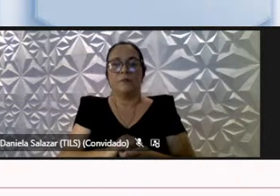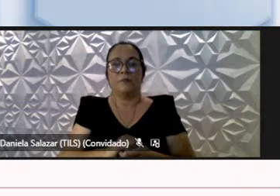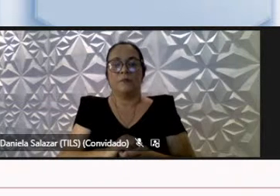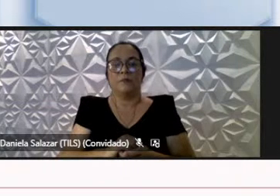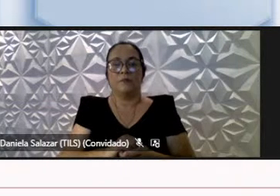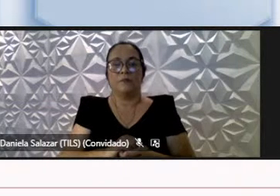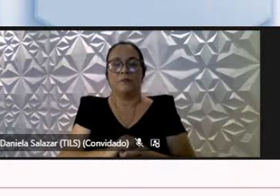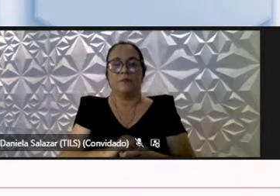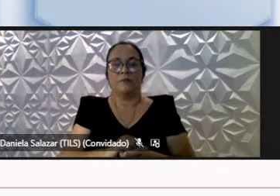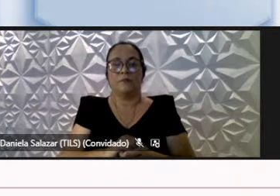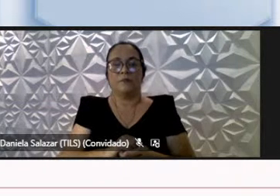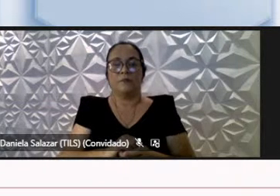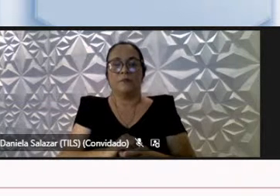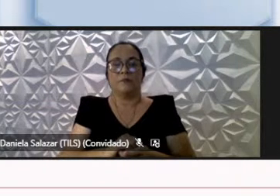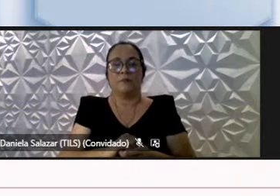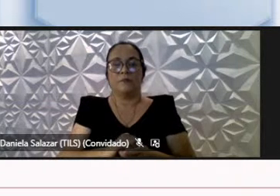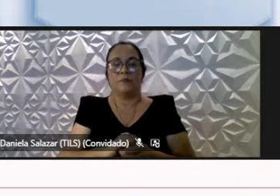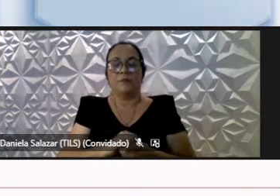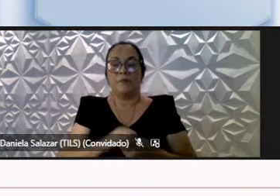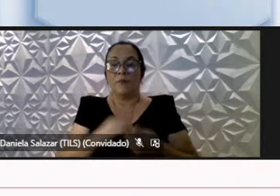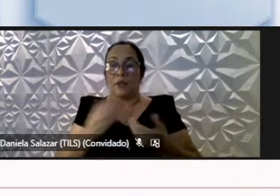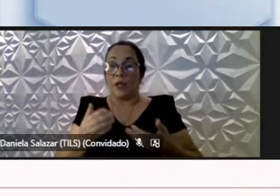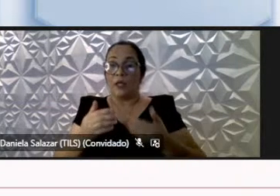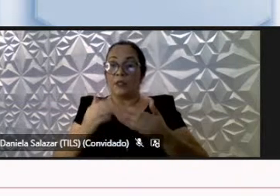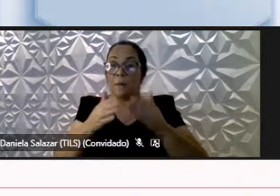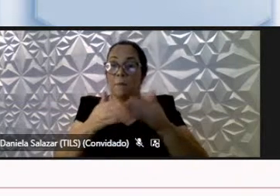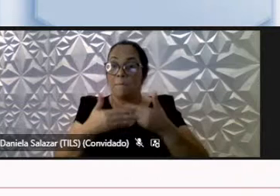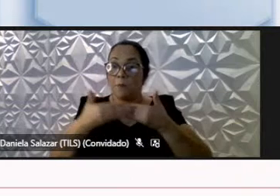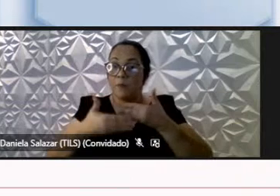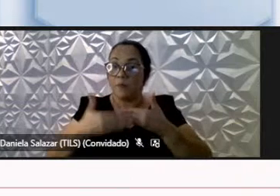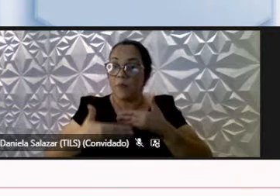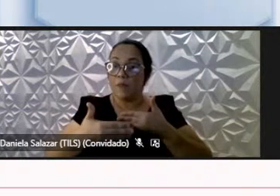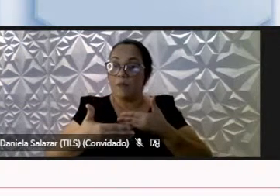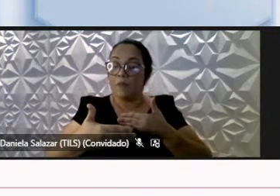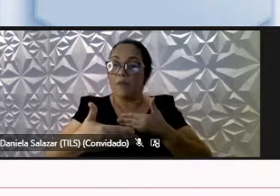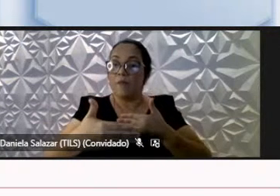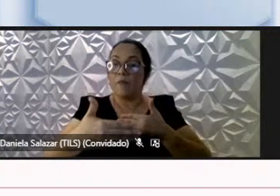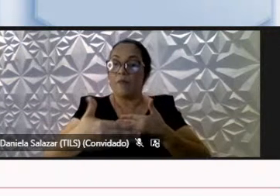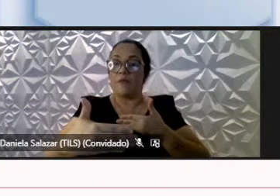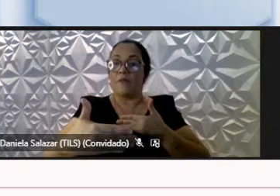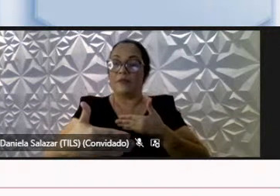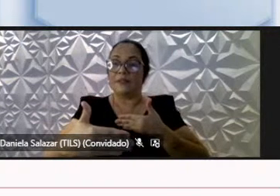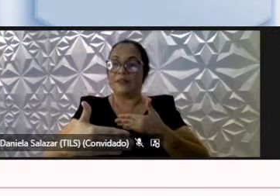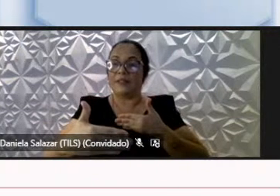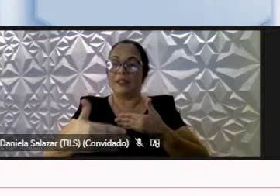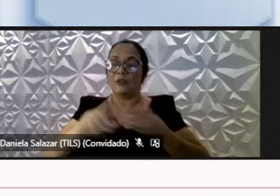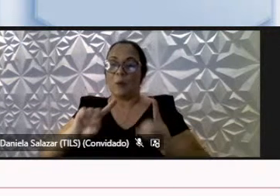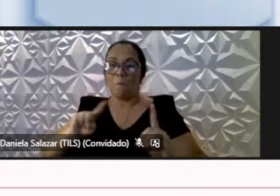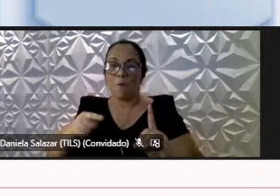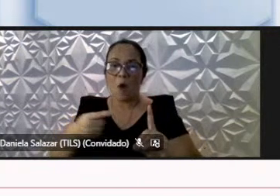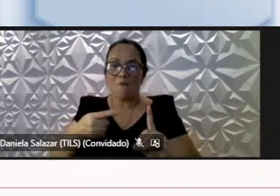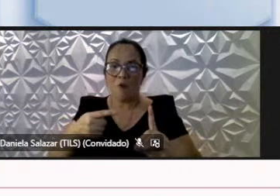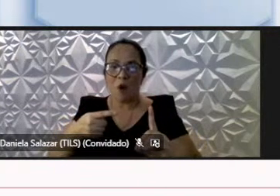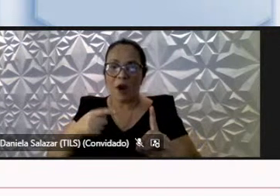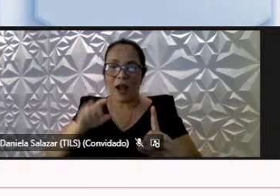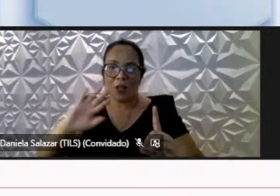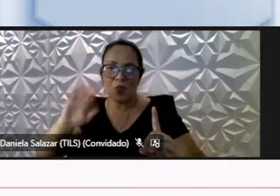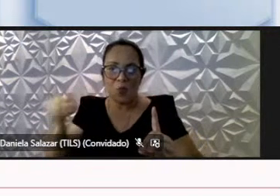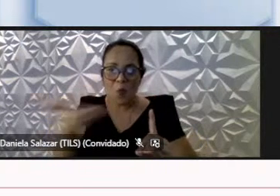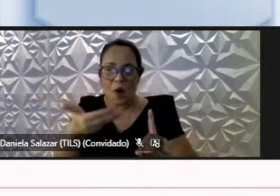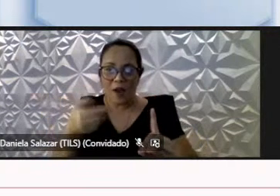the community. E esse processo produz um efeito no ofensor, que